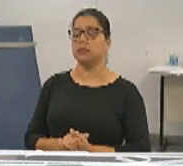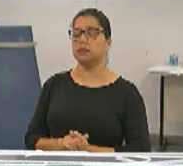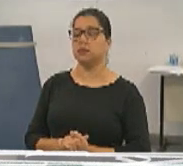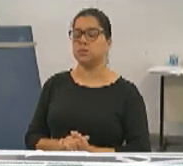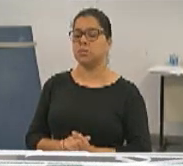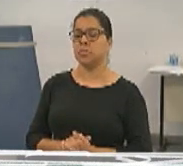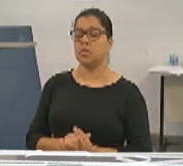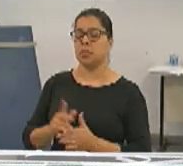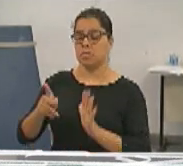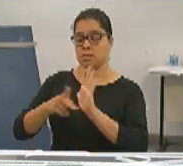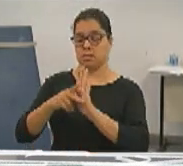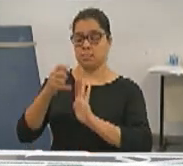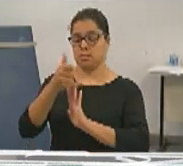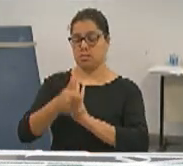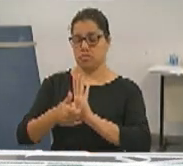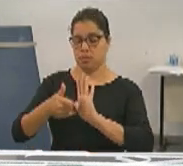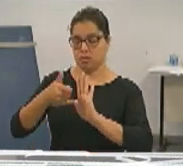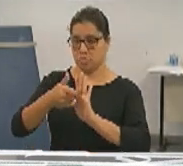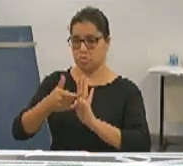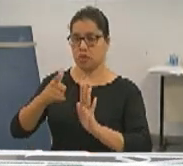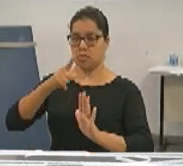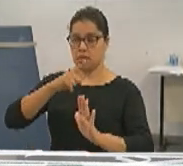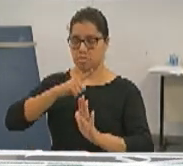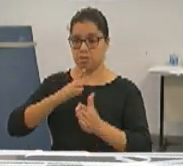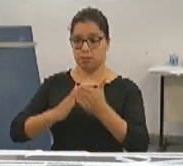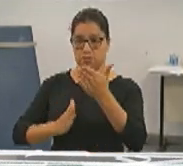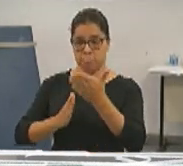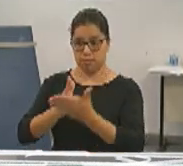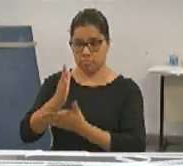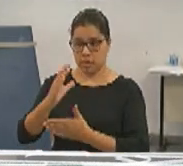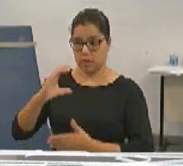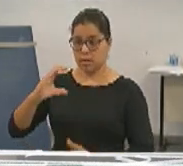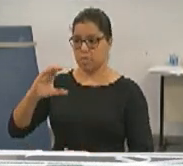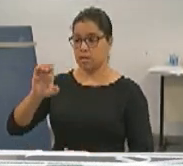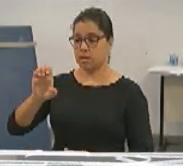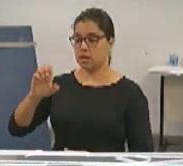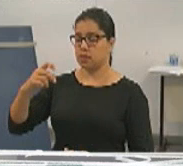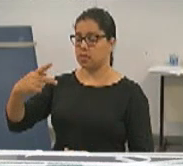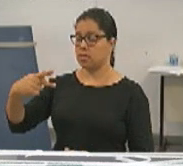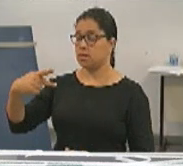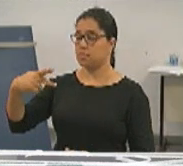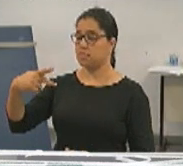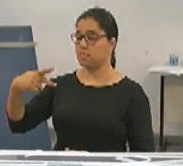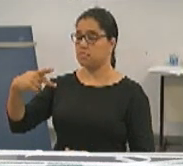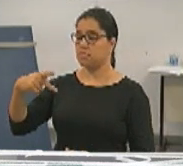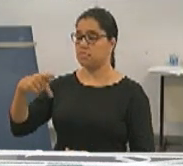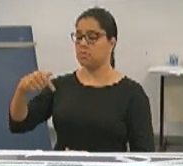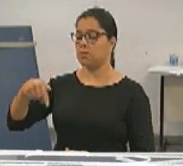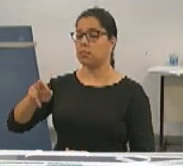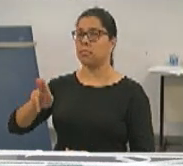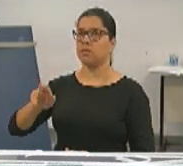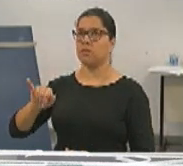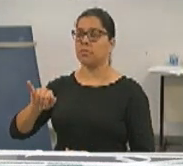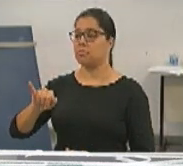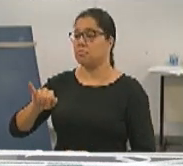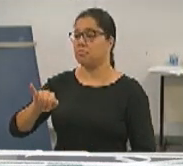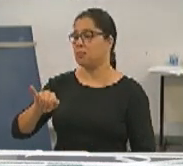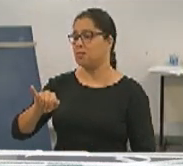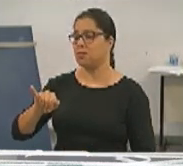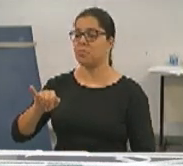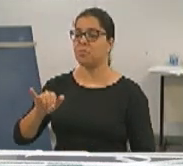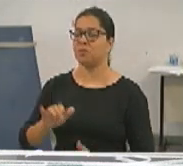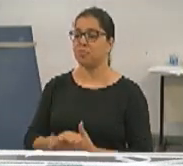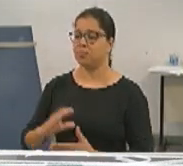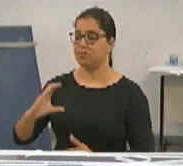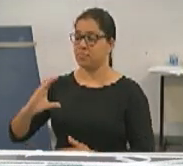Esse projeto ele foi aprovado no CEPEC, né, e, quando chegou no COUNE, ele foi rejeitado. Né?